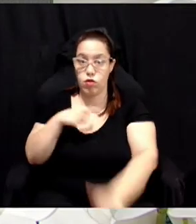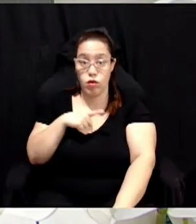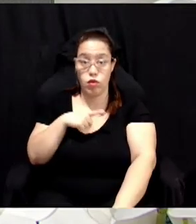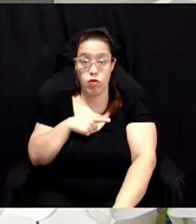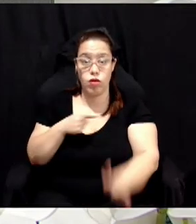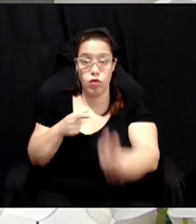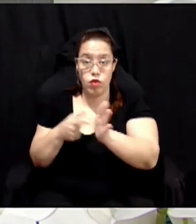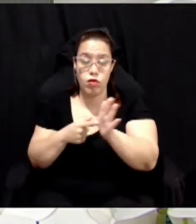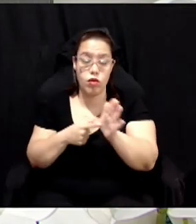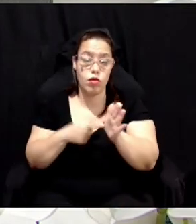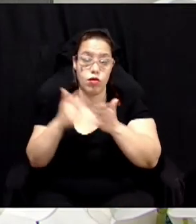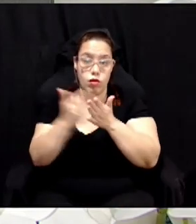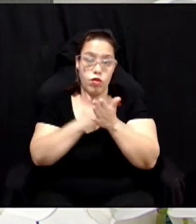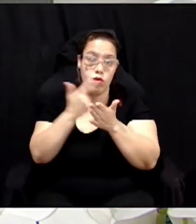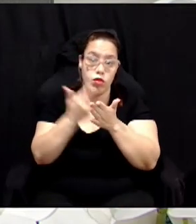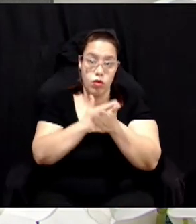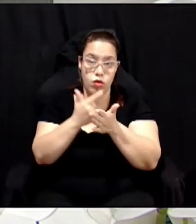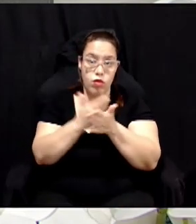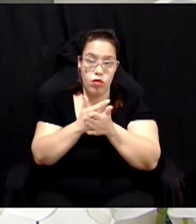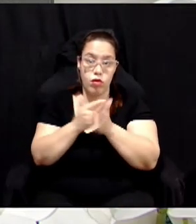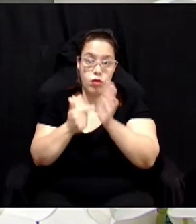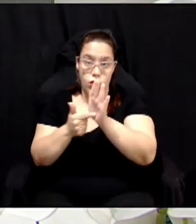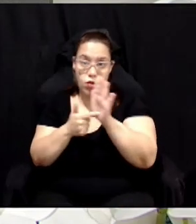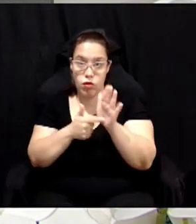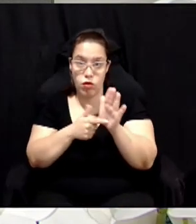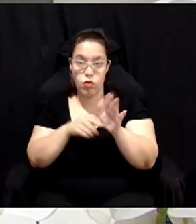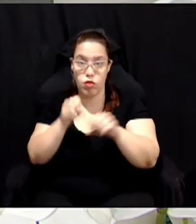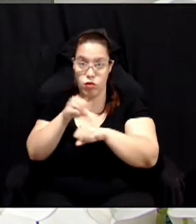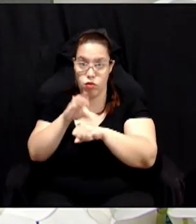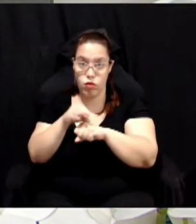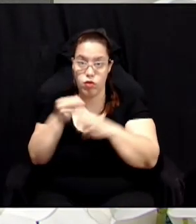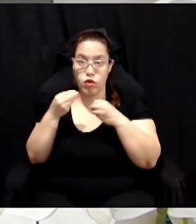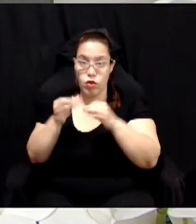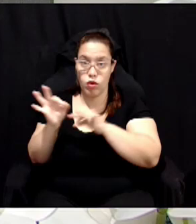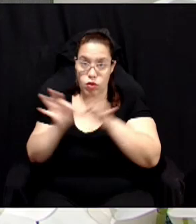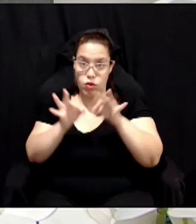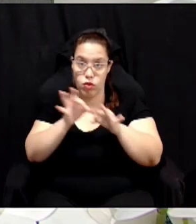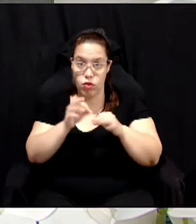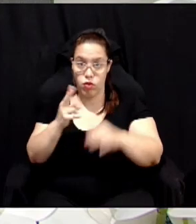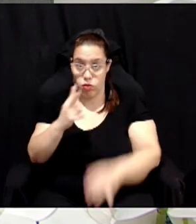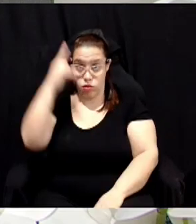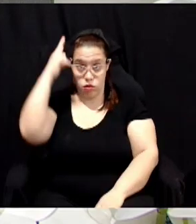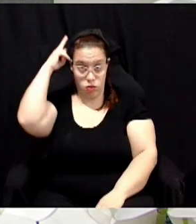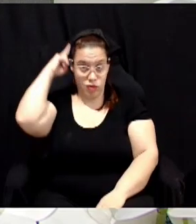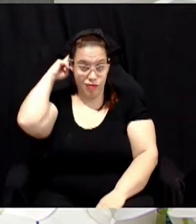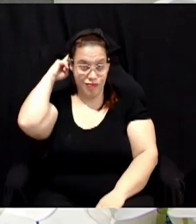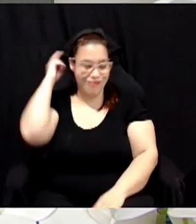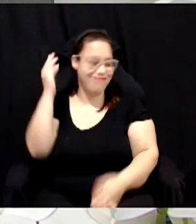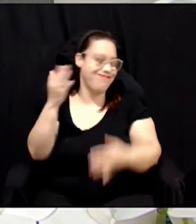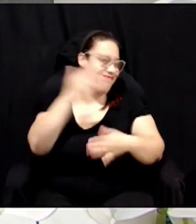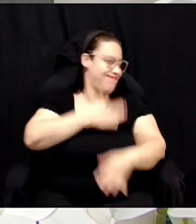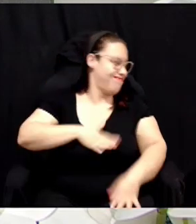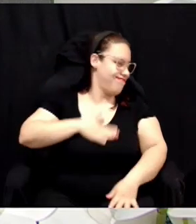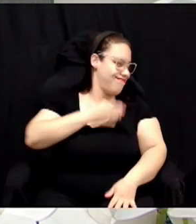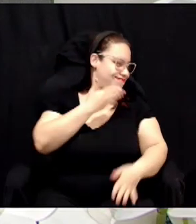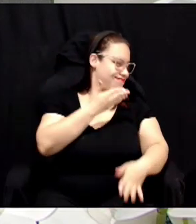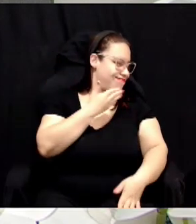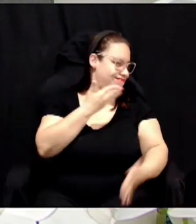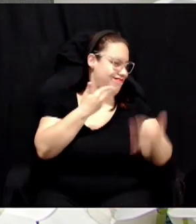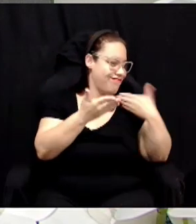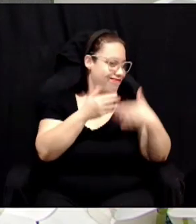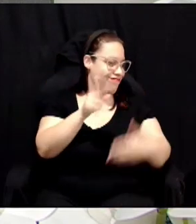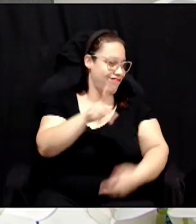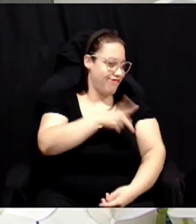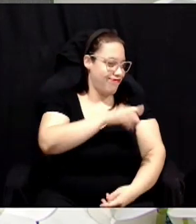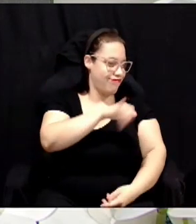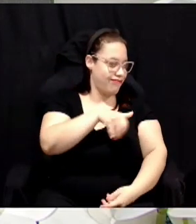obras literárias e a apresentação de dicas sobre como se preparar para o vestibular da Unicamp. Valeu, conversamos mais uma vez com o professor José